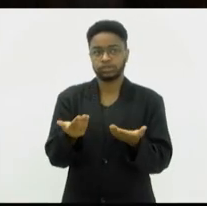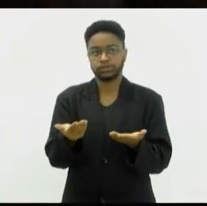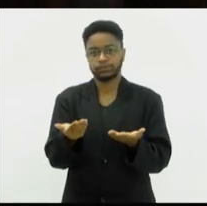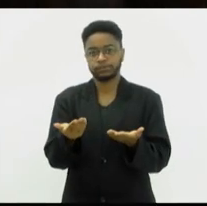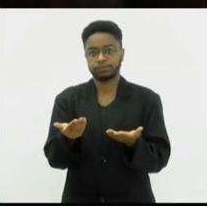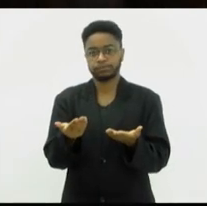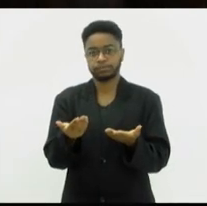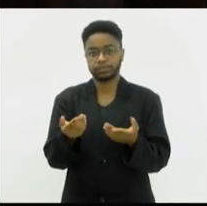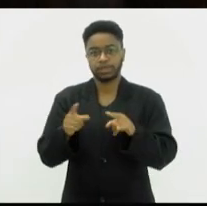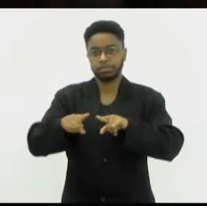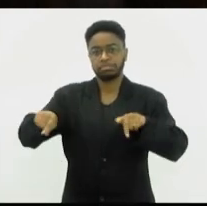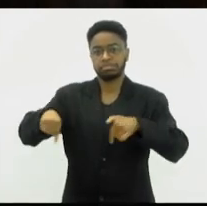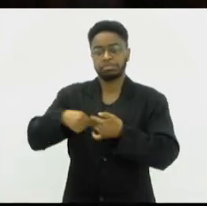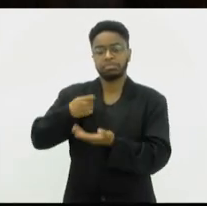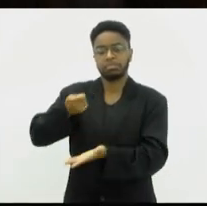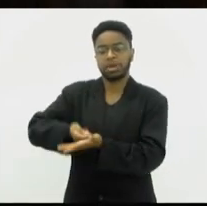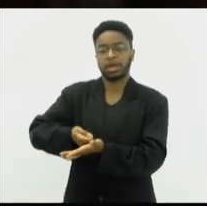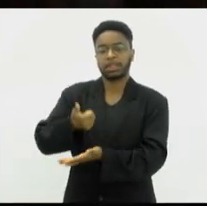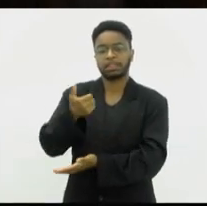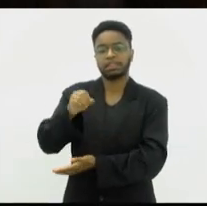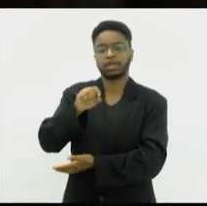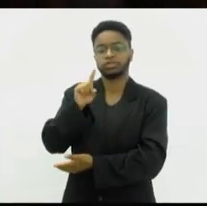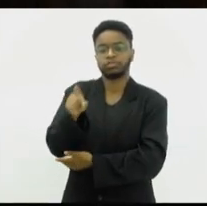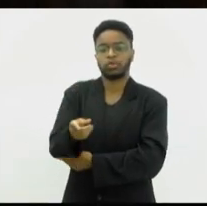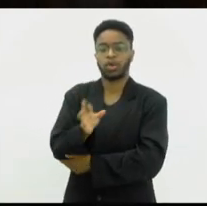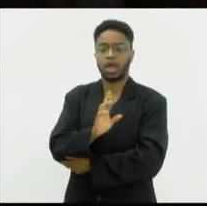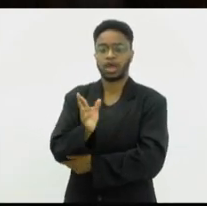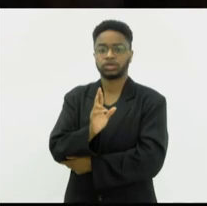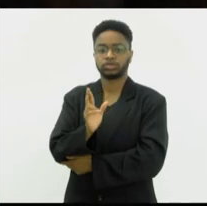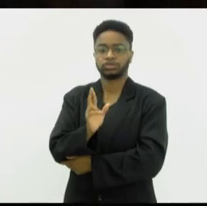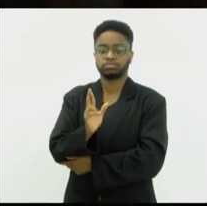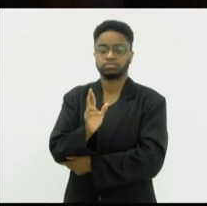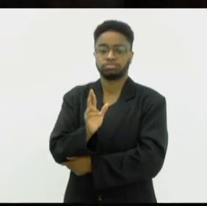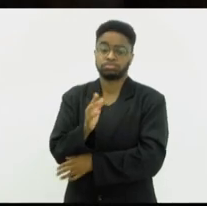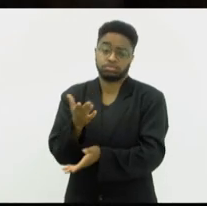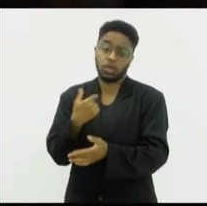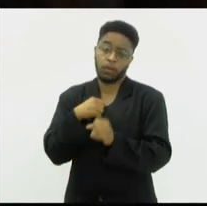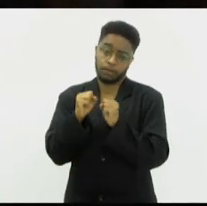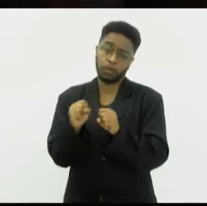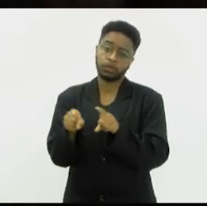numa suíte que custa 10 mil reais por noite, por que que eu não posso ficar